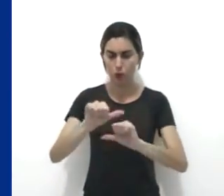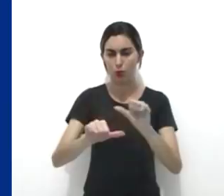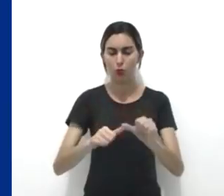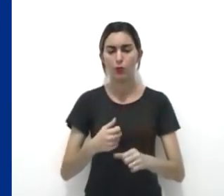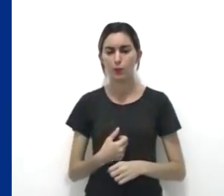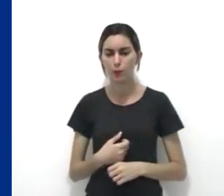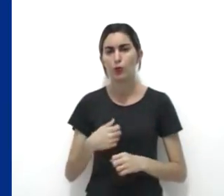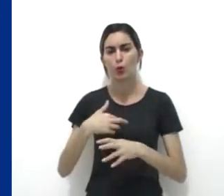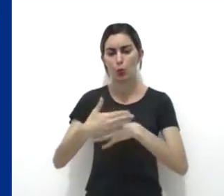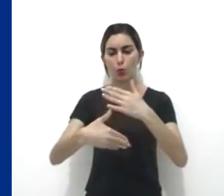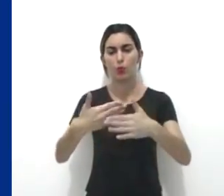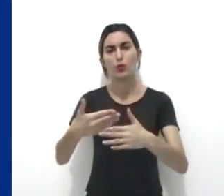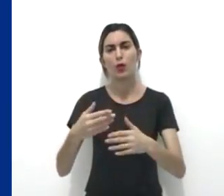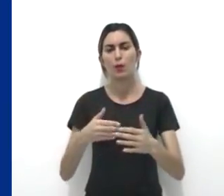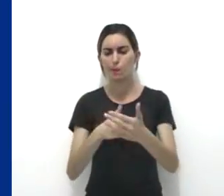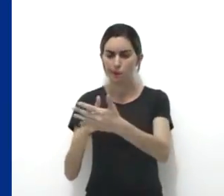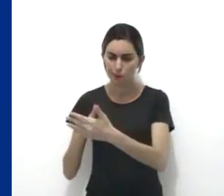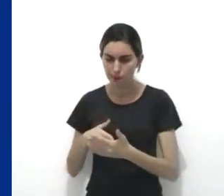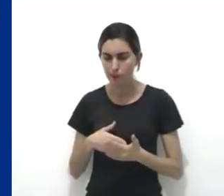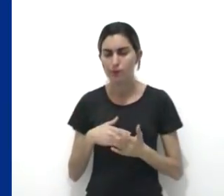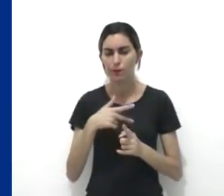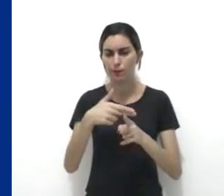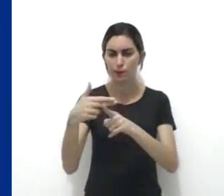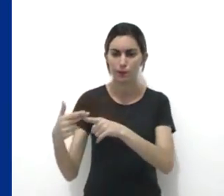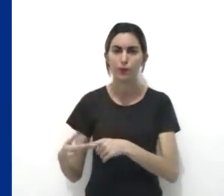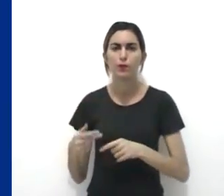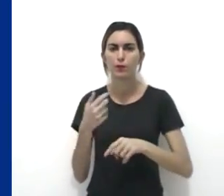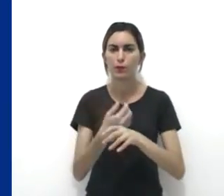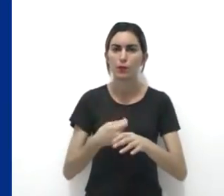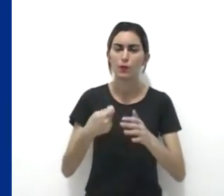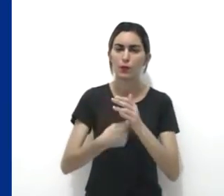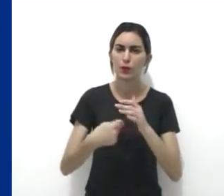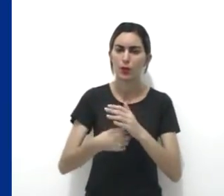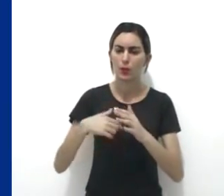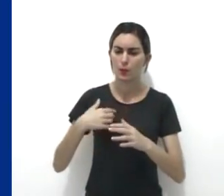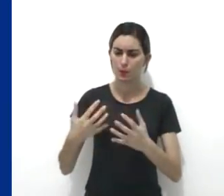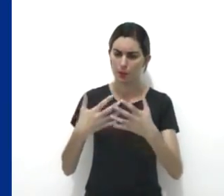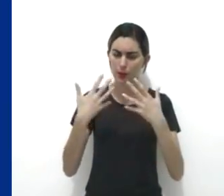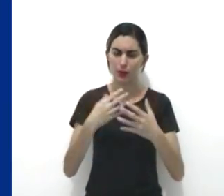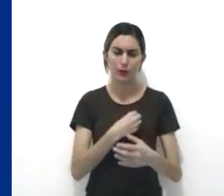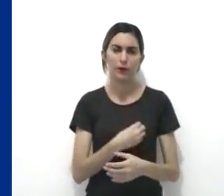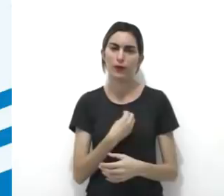mudanças, superando consequentemente os obstáculos e resistindo às pressões